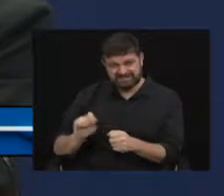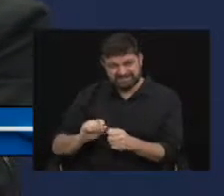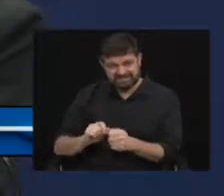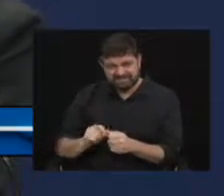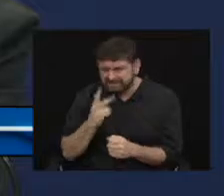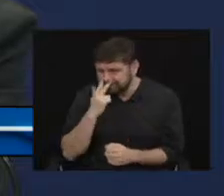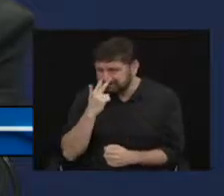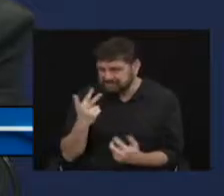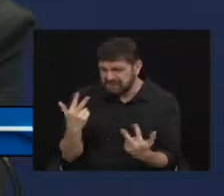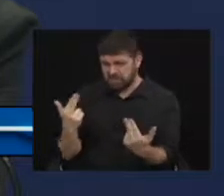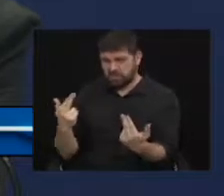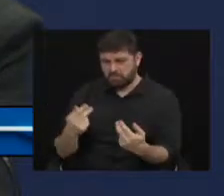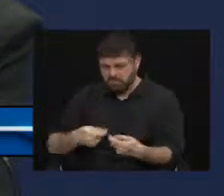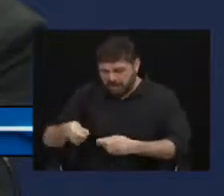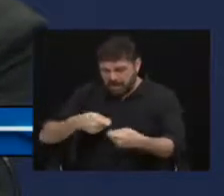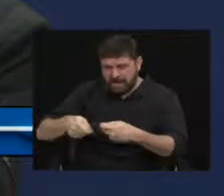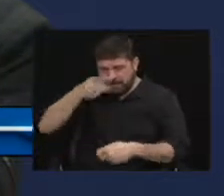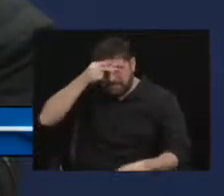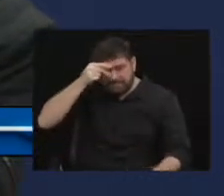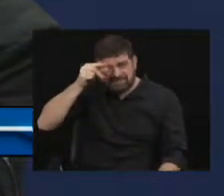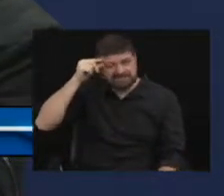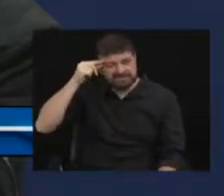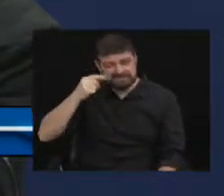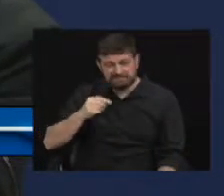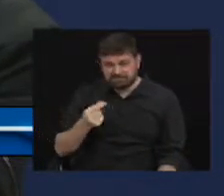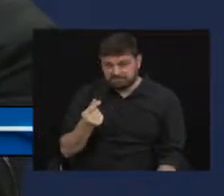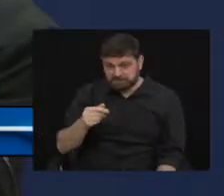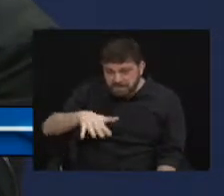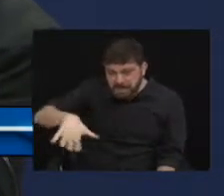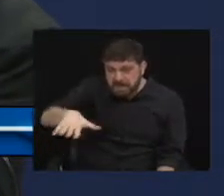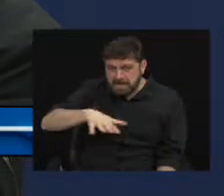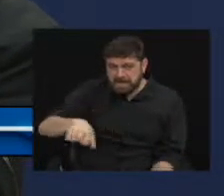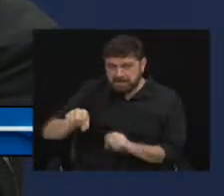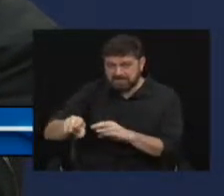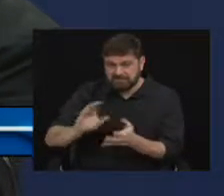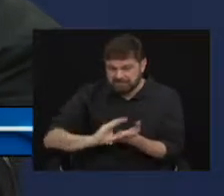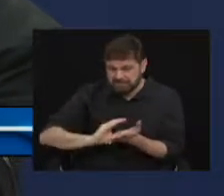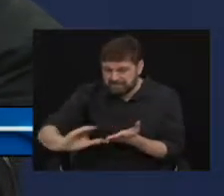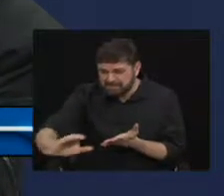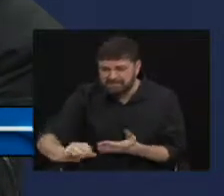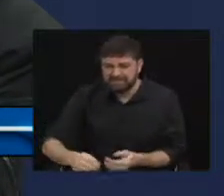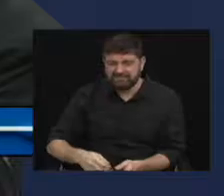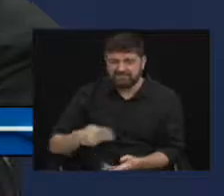2014, ele foi vendido ao governo municipal por 10 milhões.